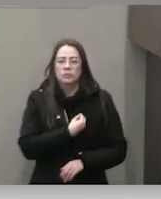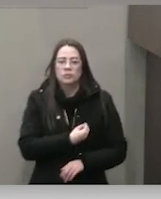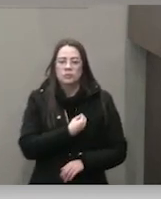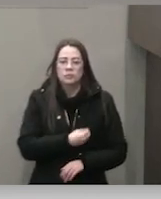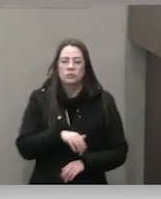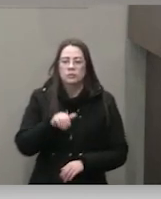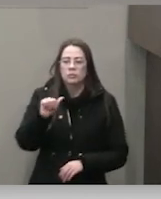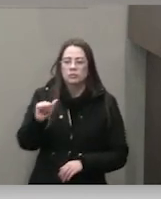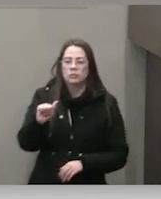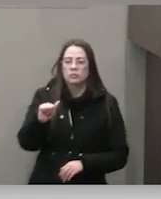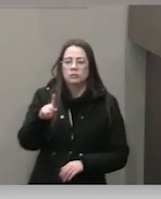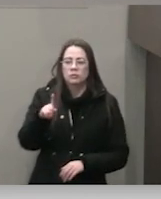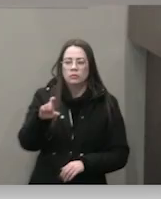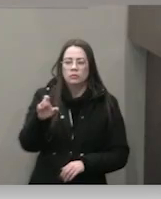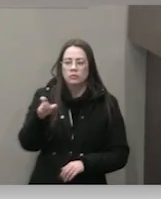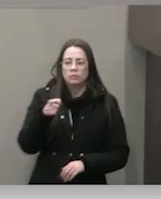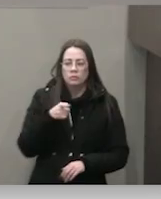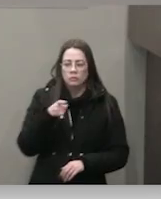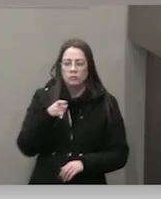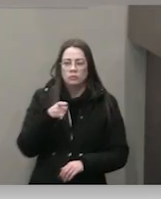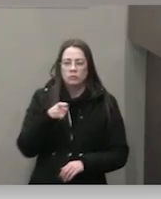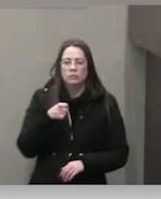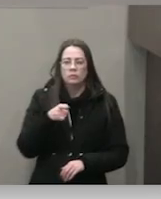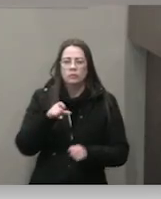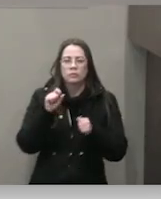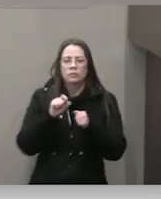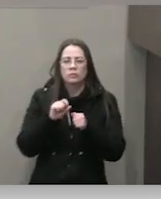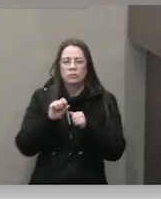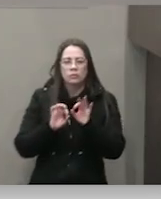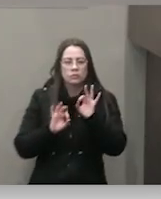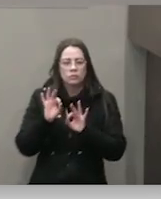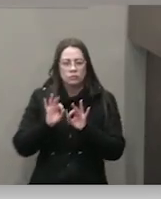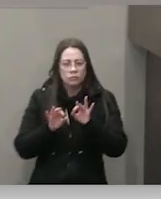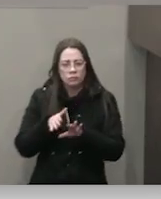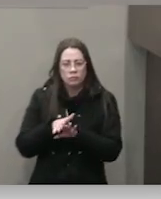Alex dos Santos, que realizou as mesmas manobras,